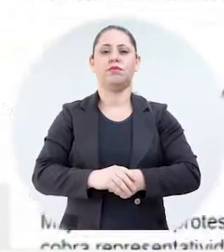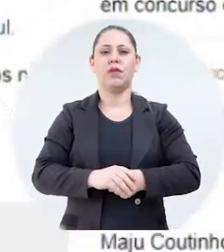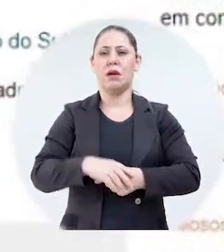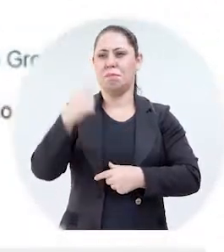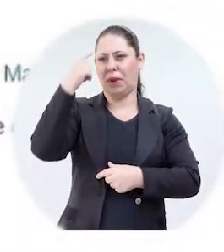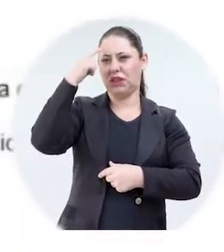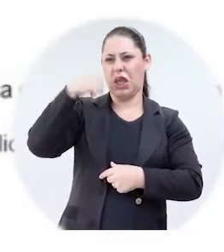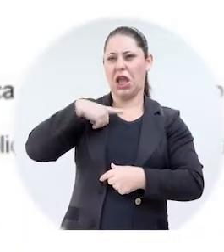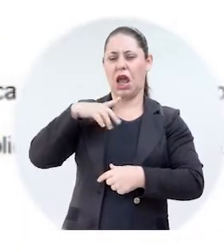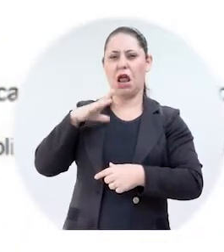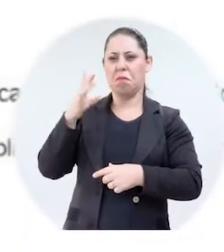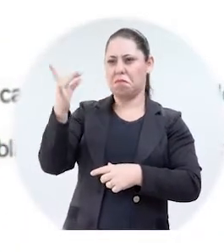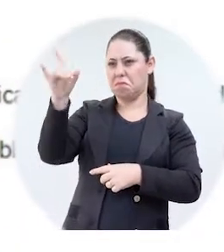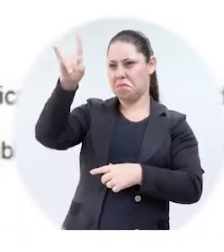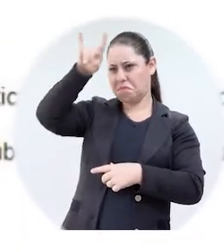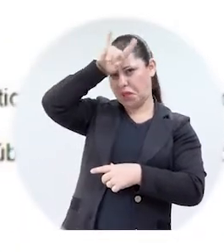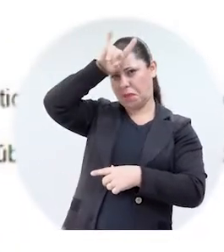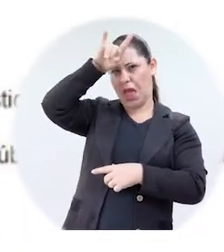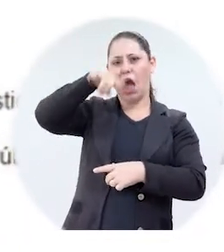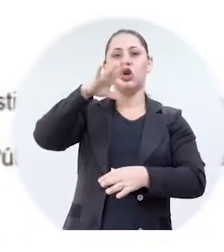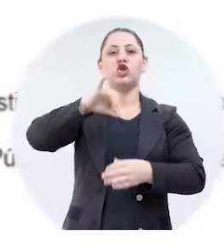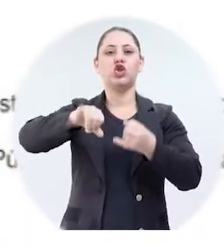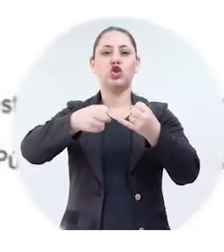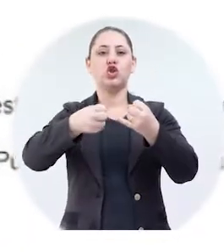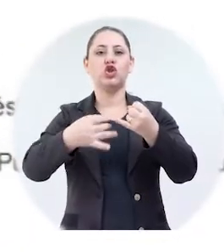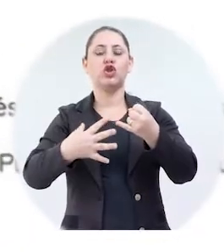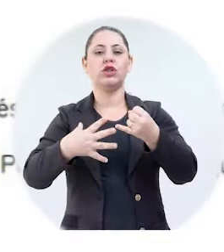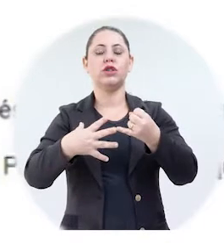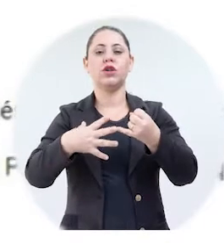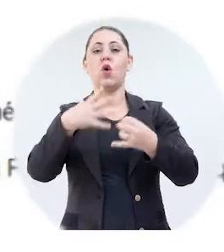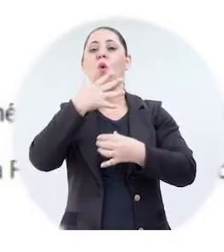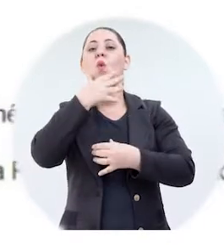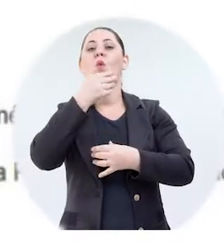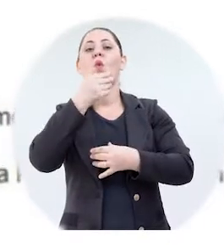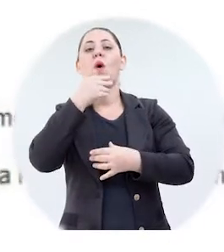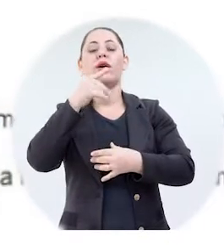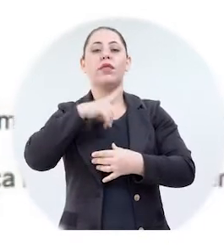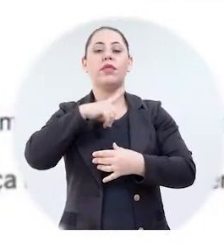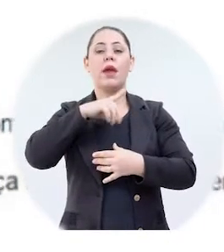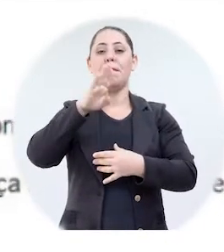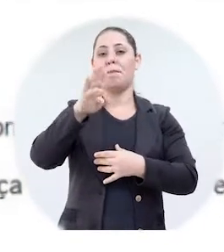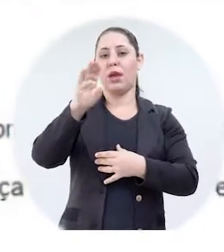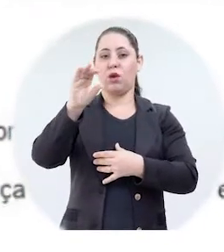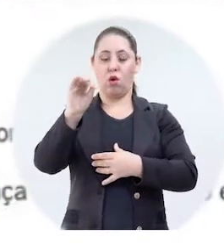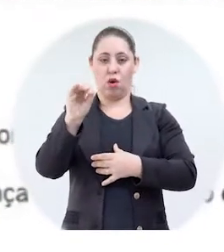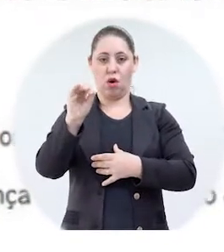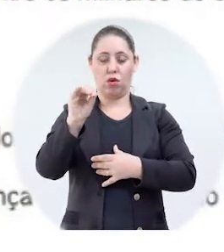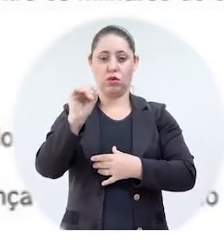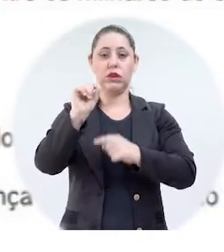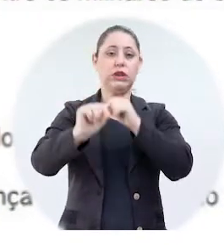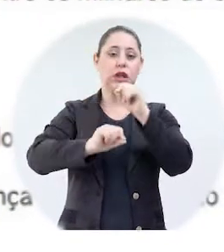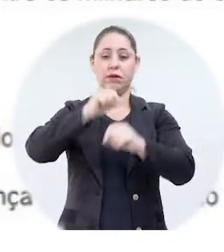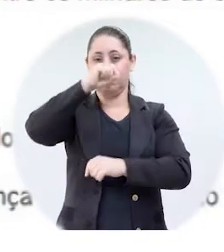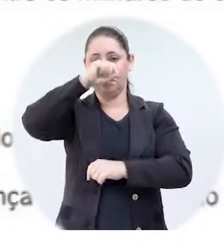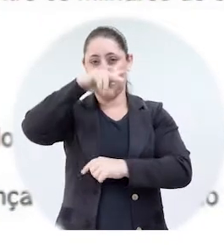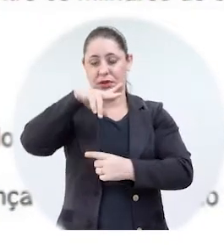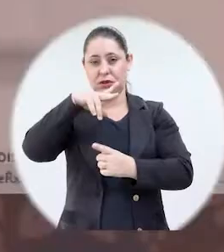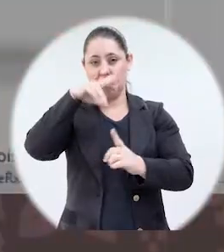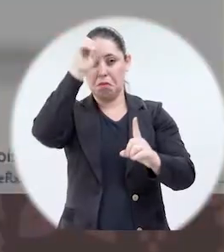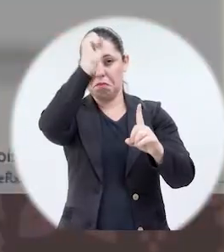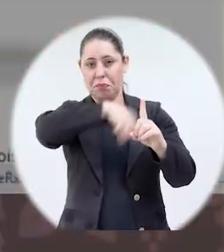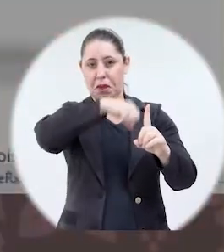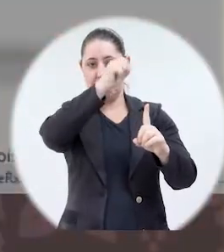ela estava me traindo. Essa tem sido a justificativa recorrente para os boletins de ocorrência que envolvem